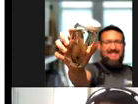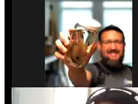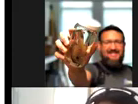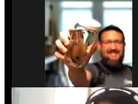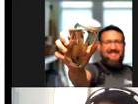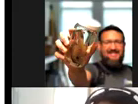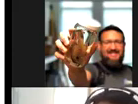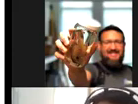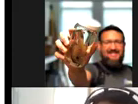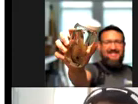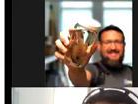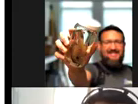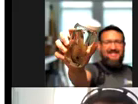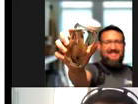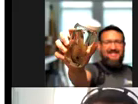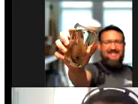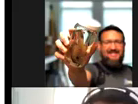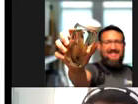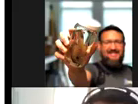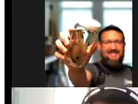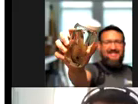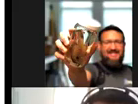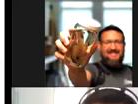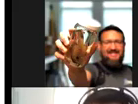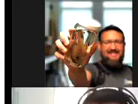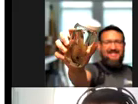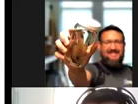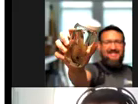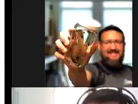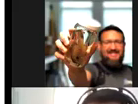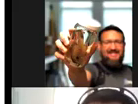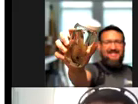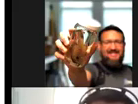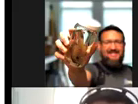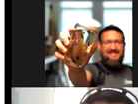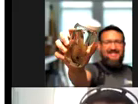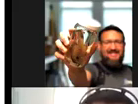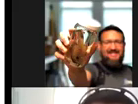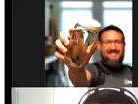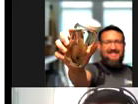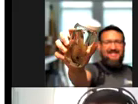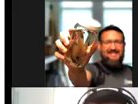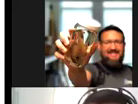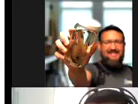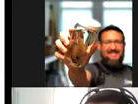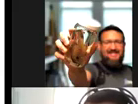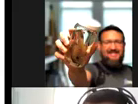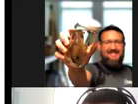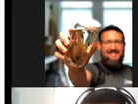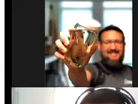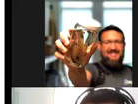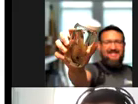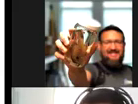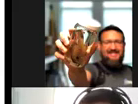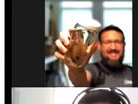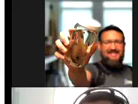onde elas estão expostas a impactos, né, isso com base em modelos de nicho e também ozonation, se alguém já usou, né? Isso numa escala nacional, então a